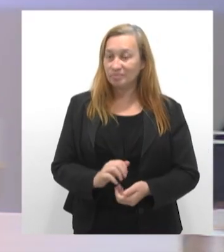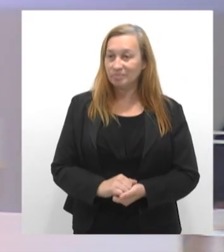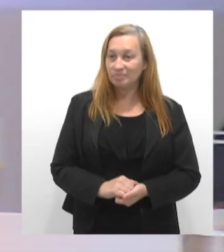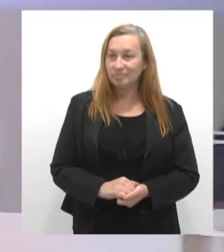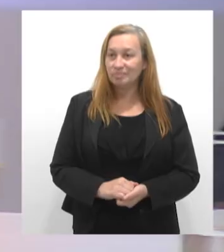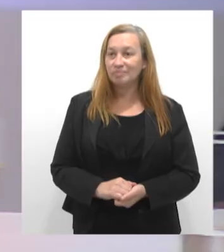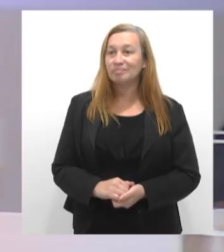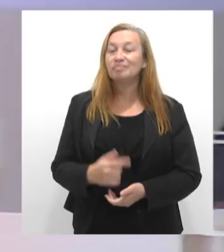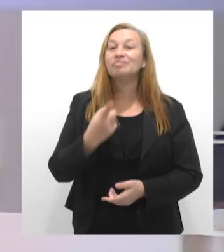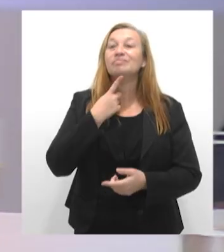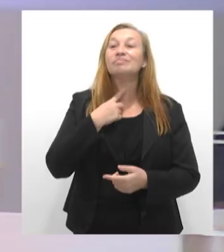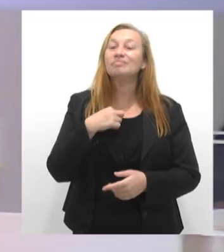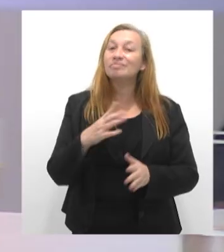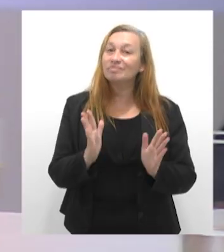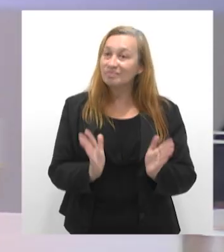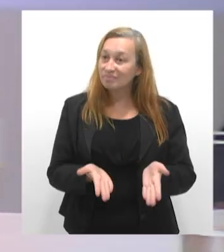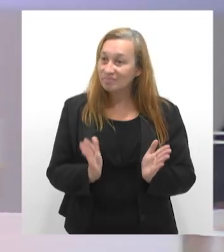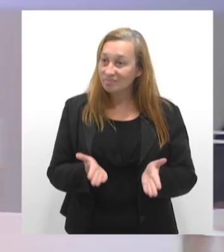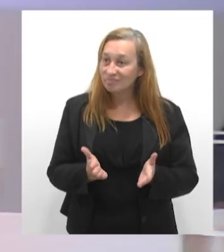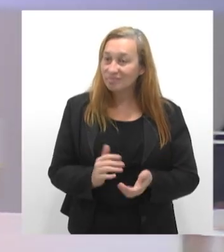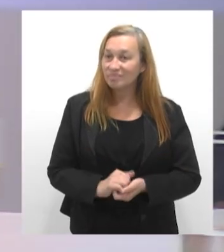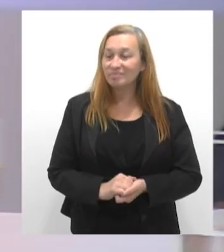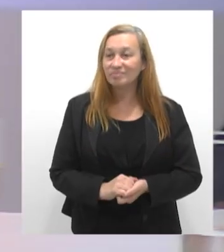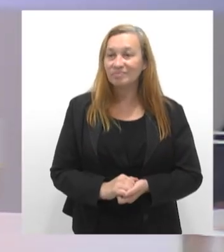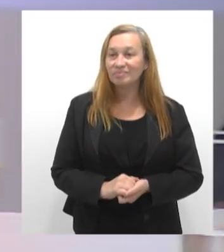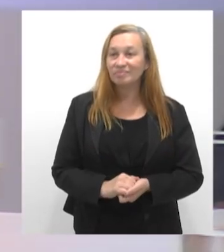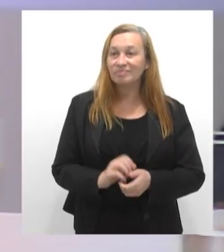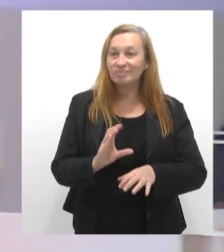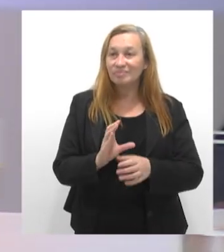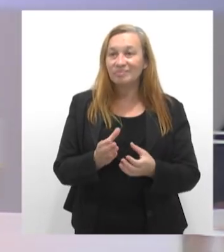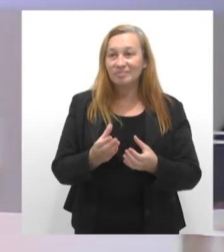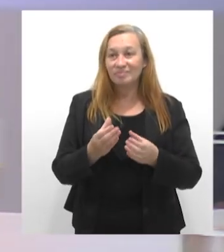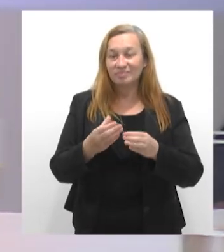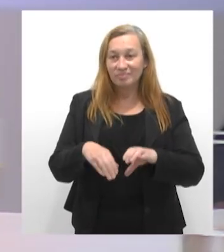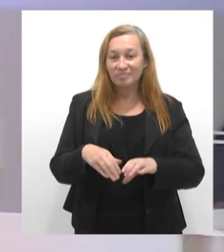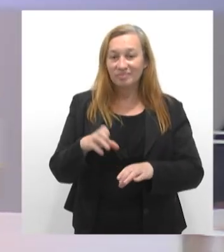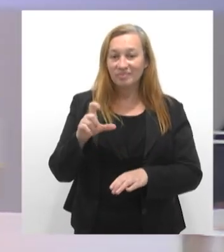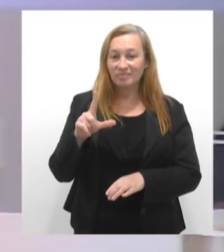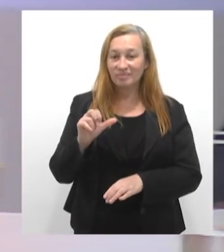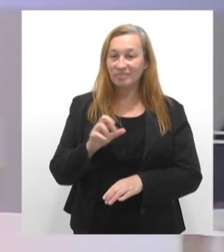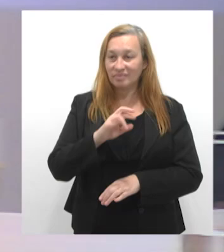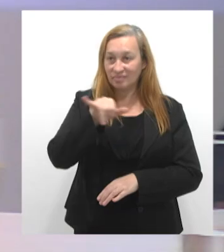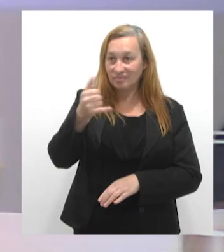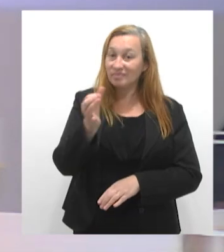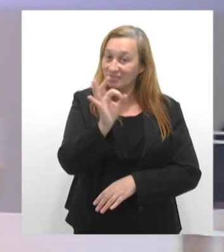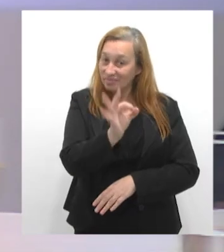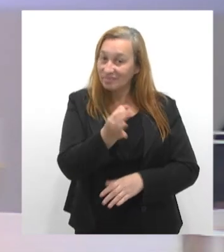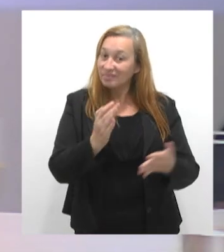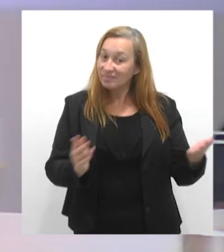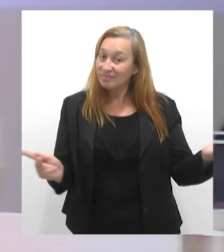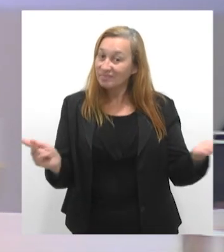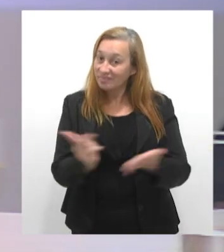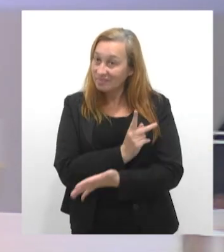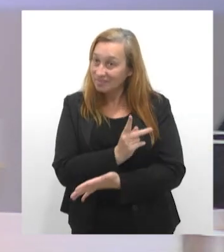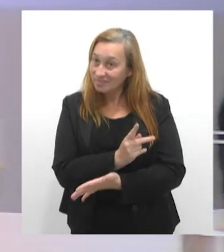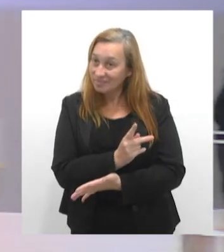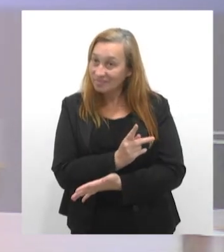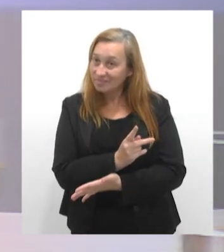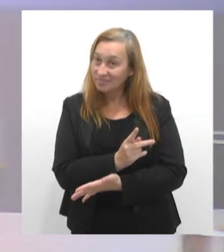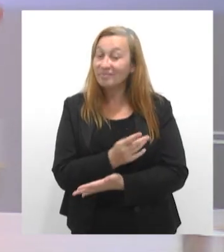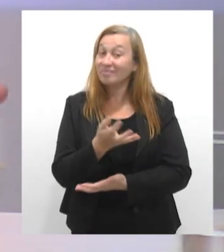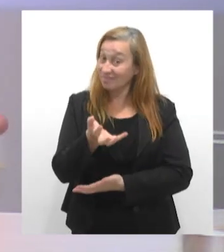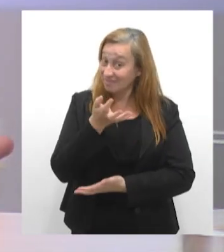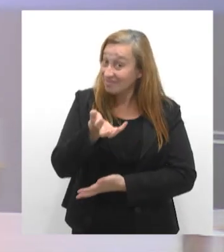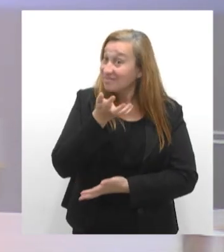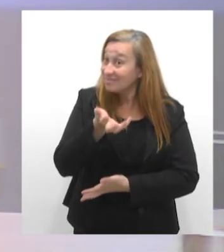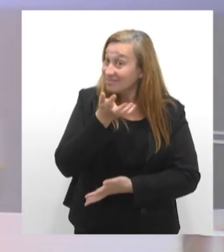mais almejo agora é que o concurso para a ELERJ de fato aconteça. Quero